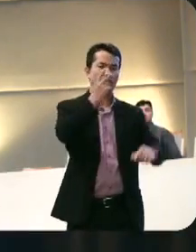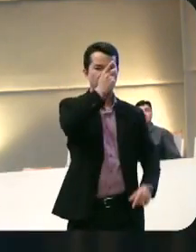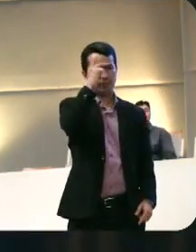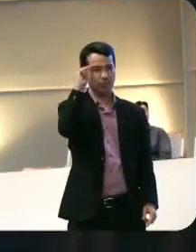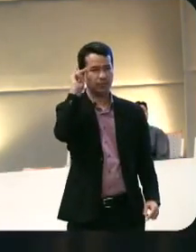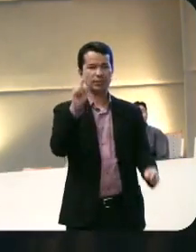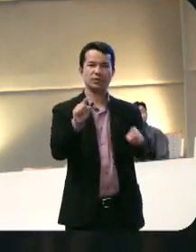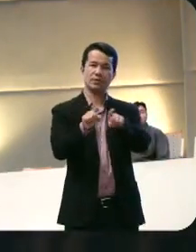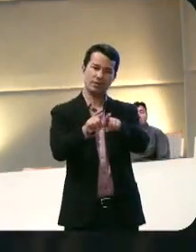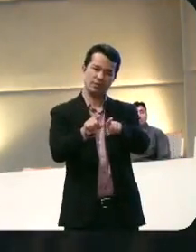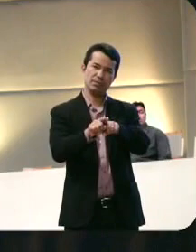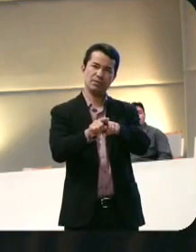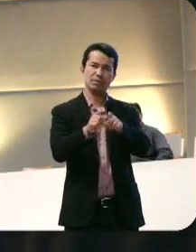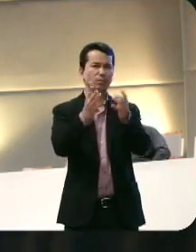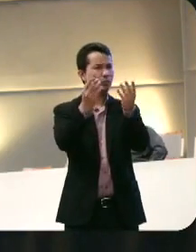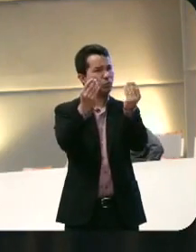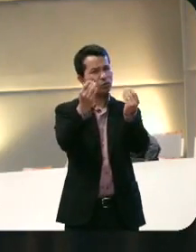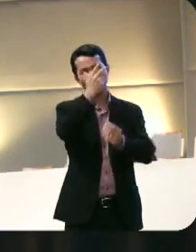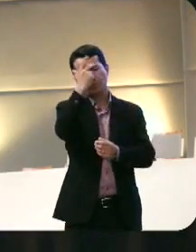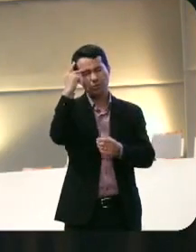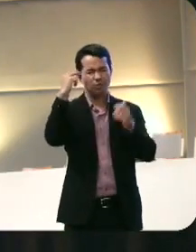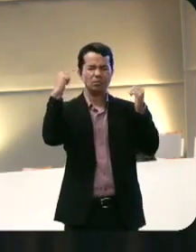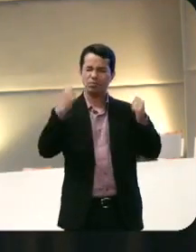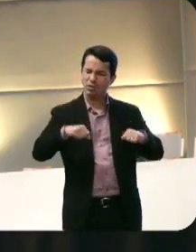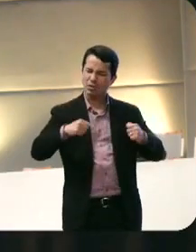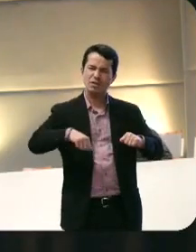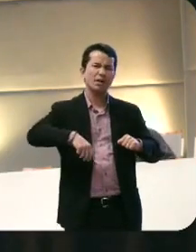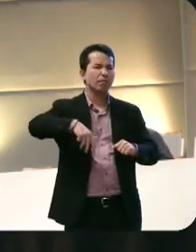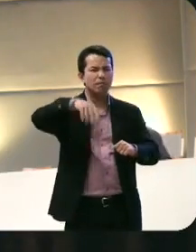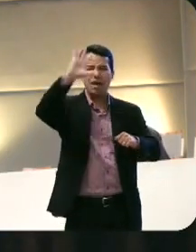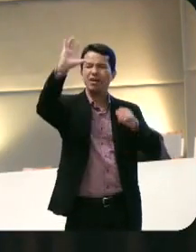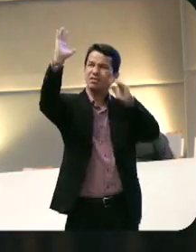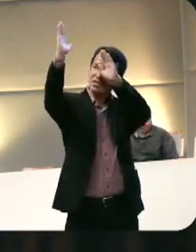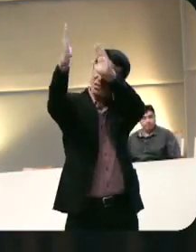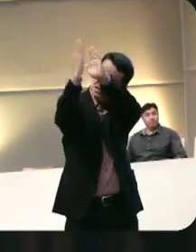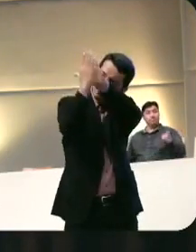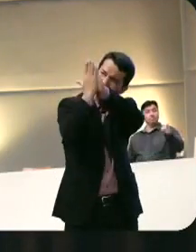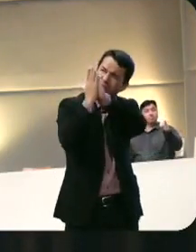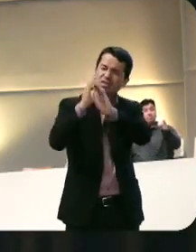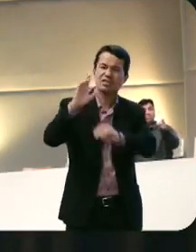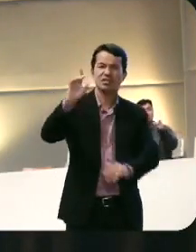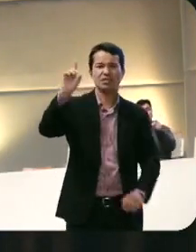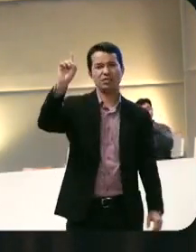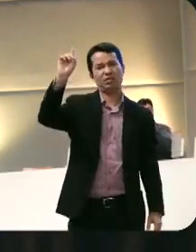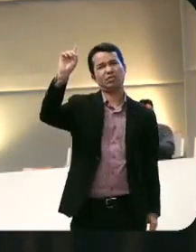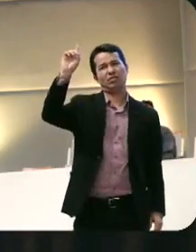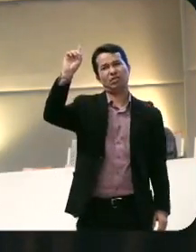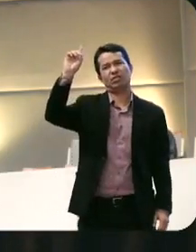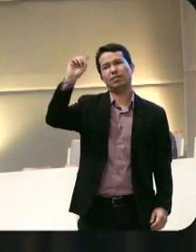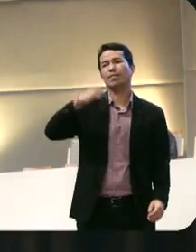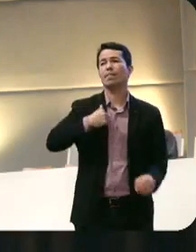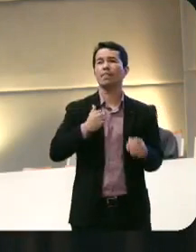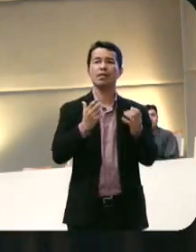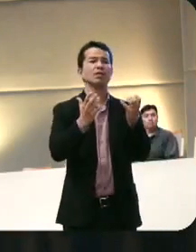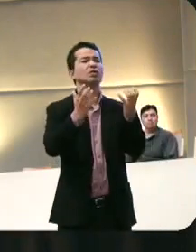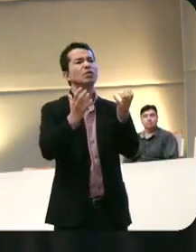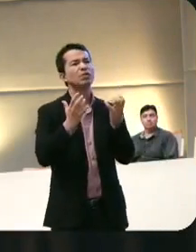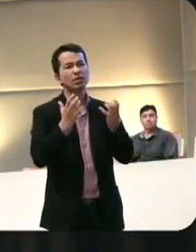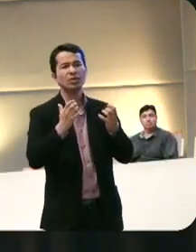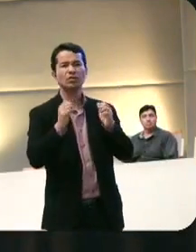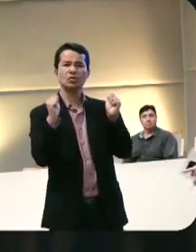que precisam subir a montanha. Eu quero subir a montanha junto com você. A nuvem vai